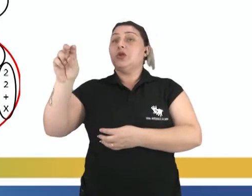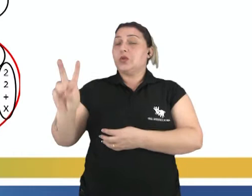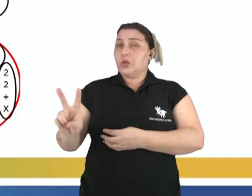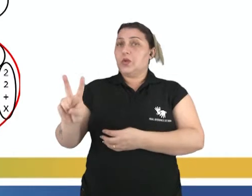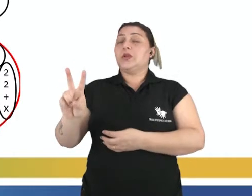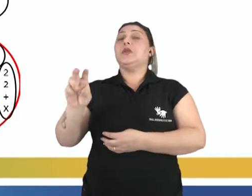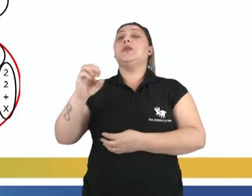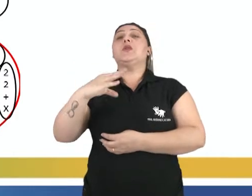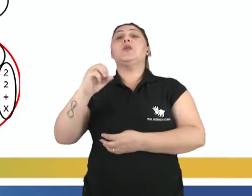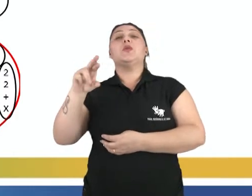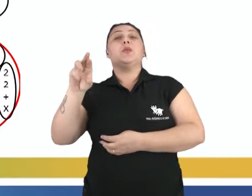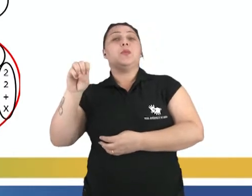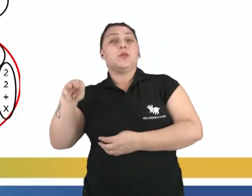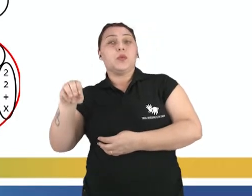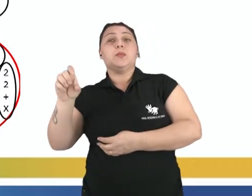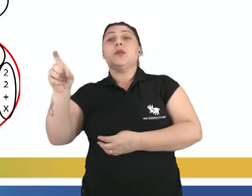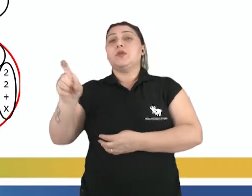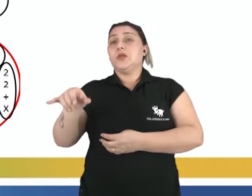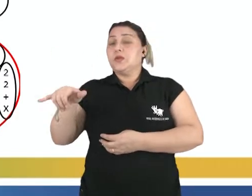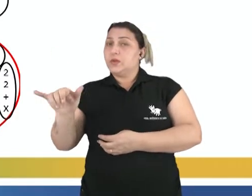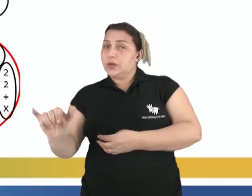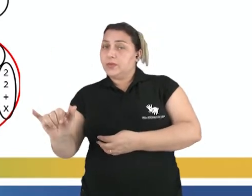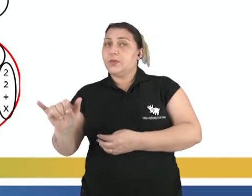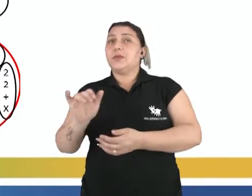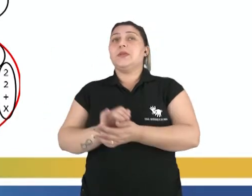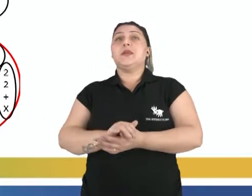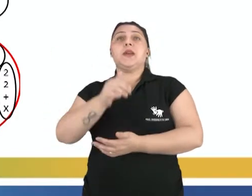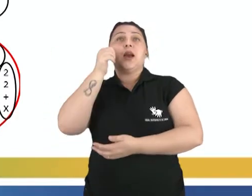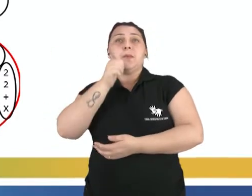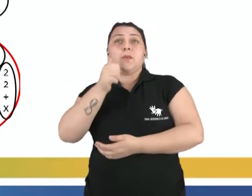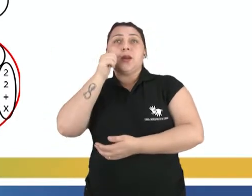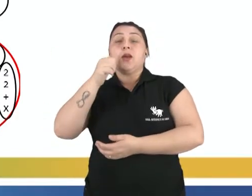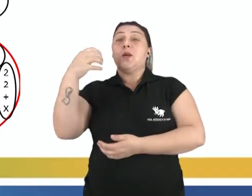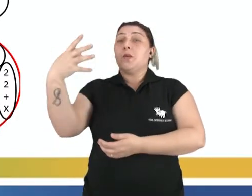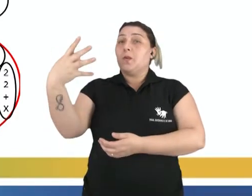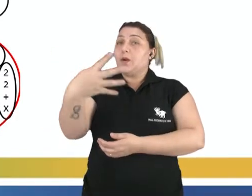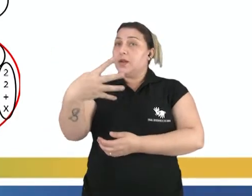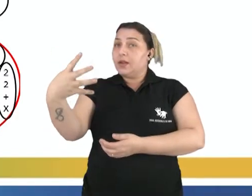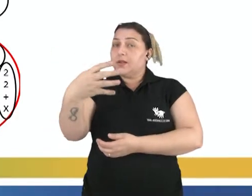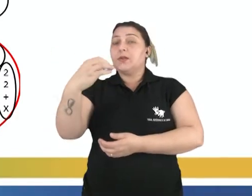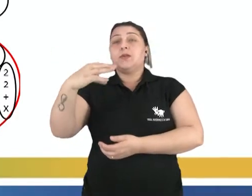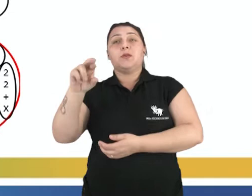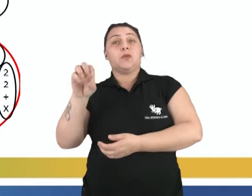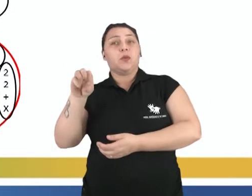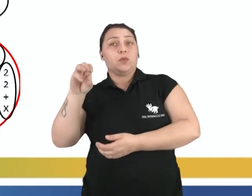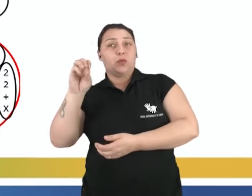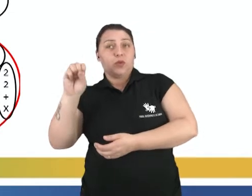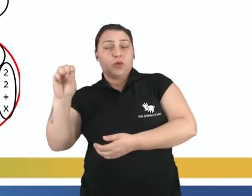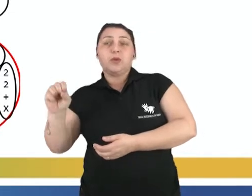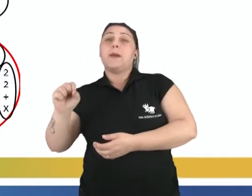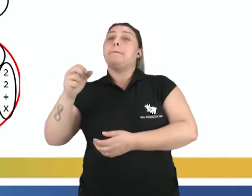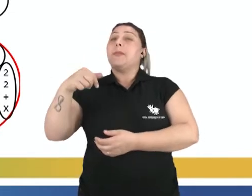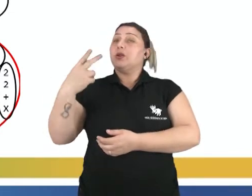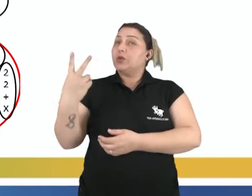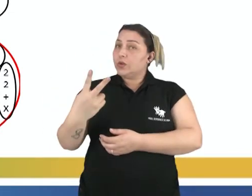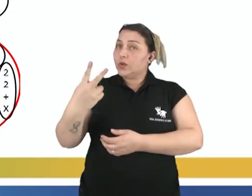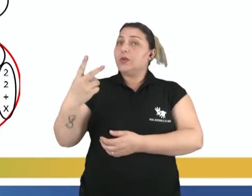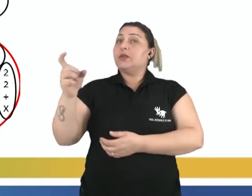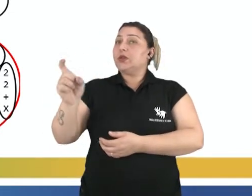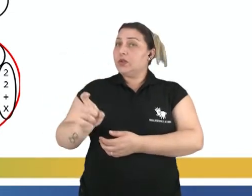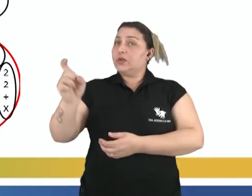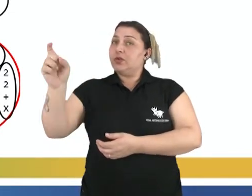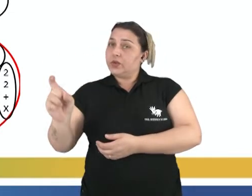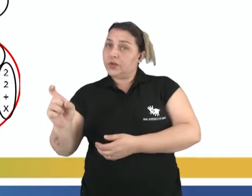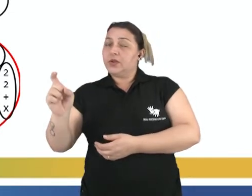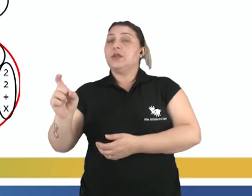cromossomos sexuais, que são o X e o Y. E a mulher possui 44 cromossomos e mais 2 cromossomos sexuais,